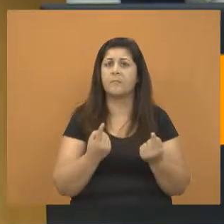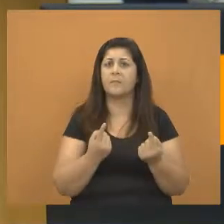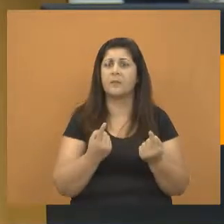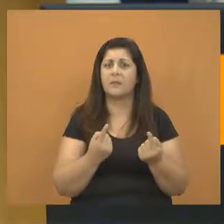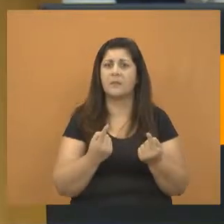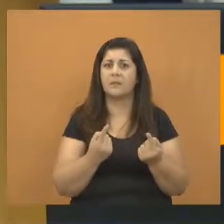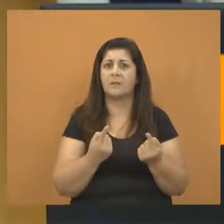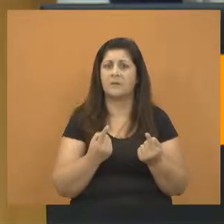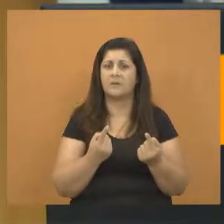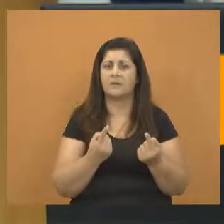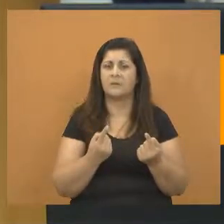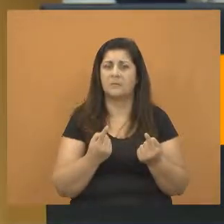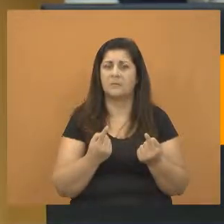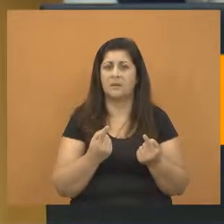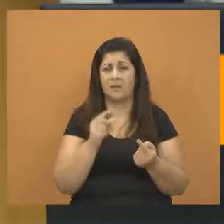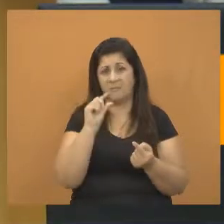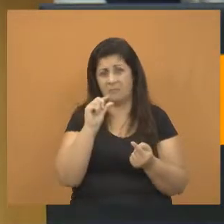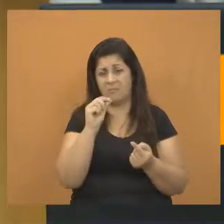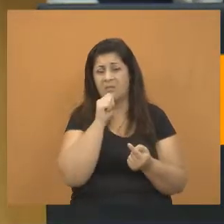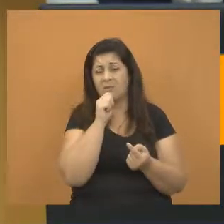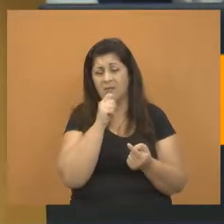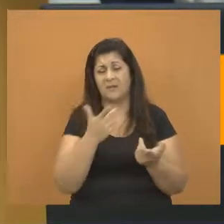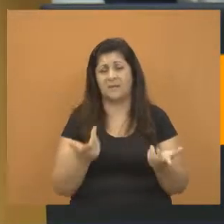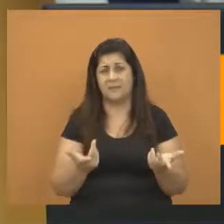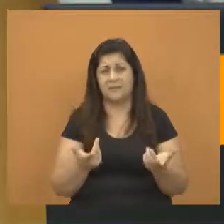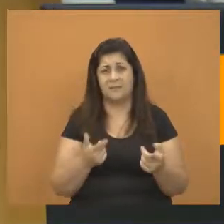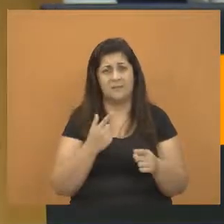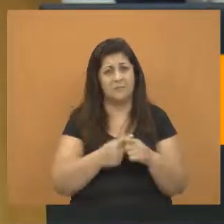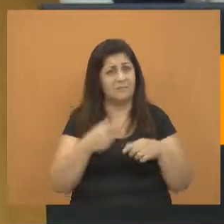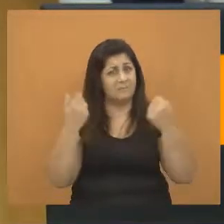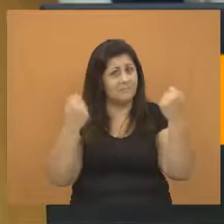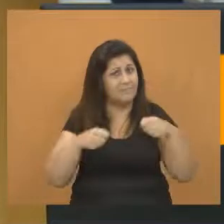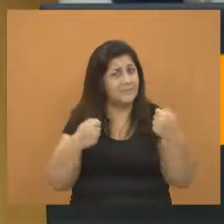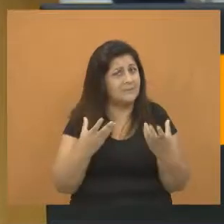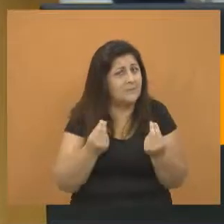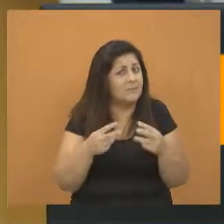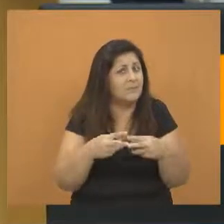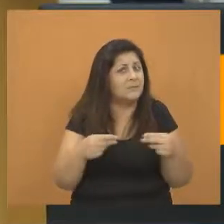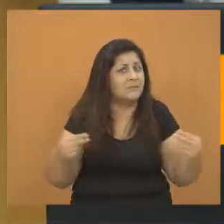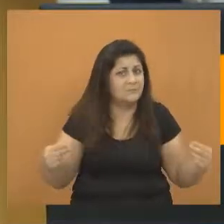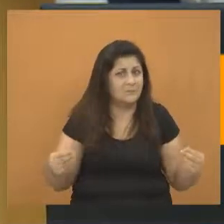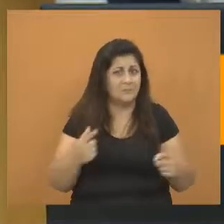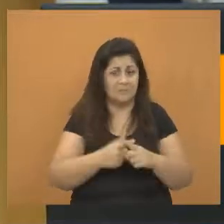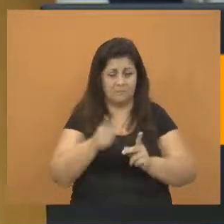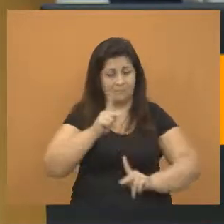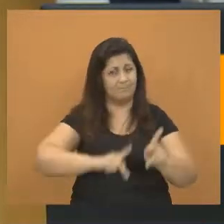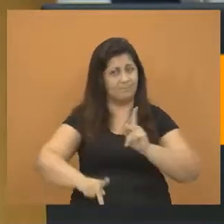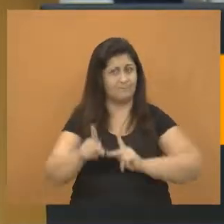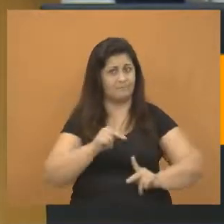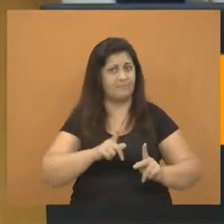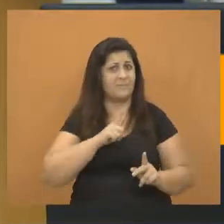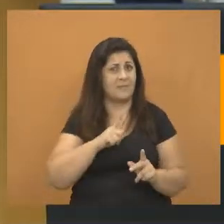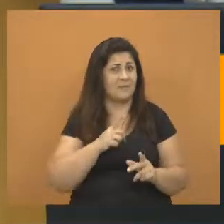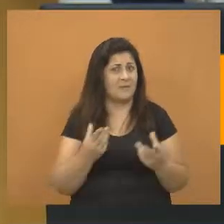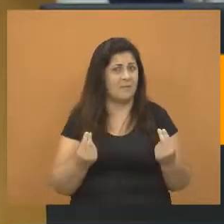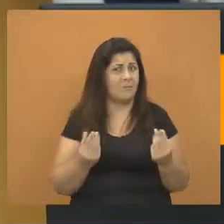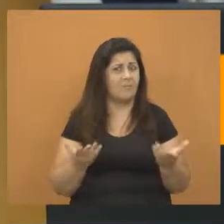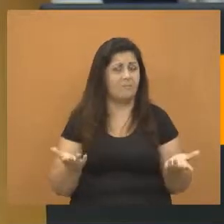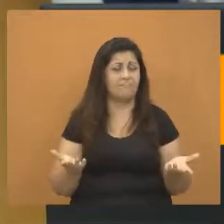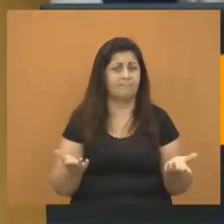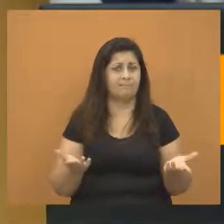que é insuficiente pela demanda, pelo número de população, e lembrando que a